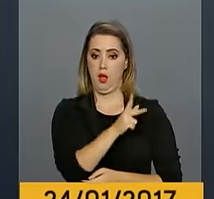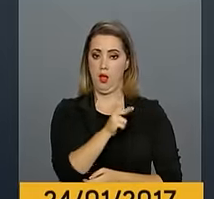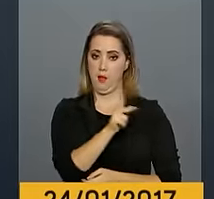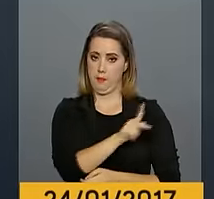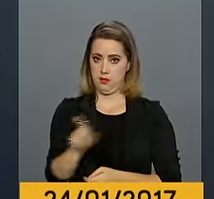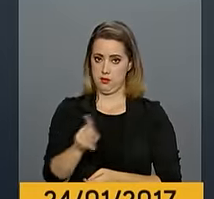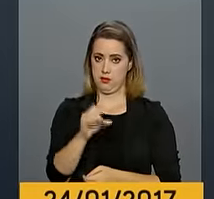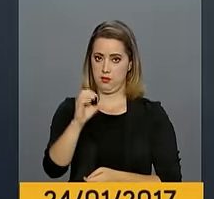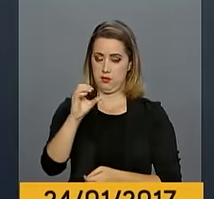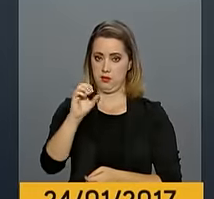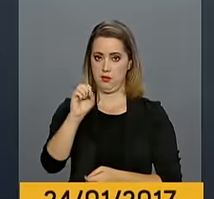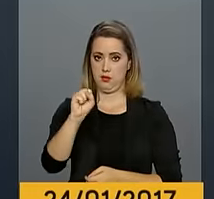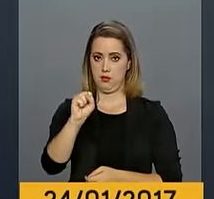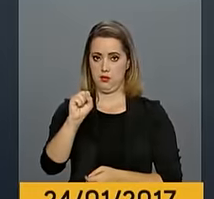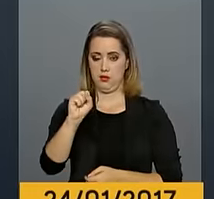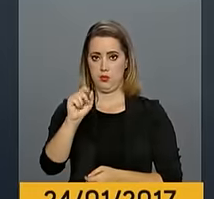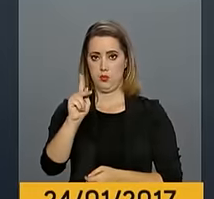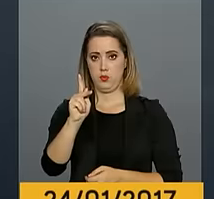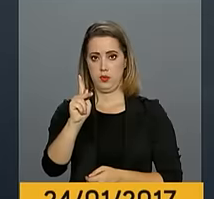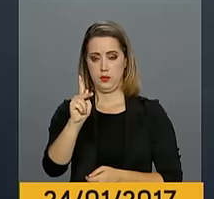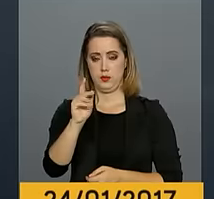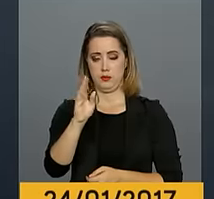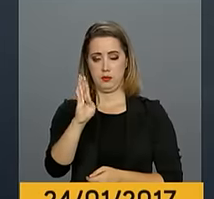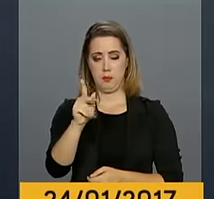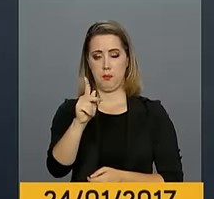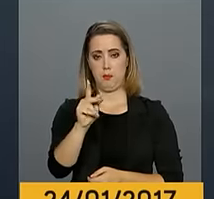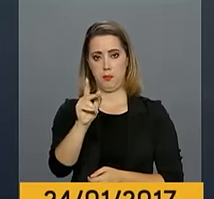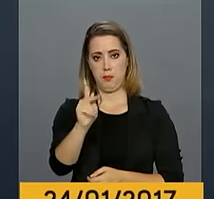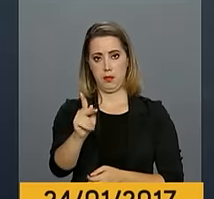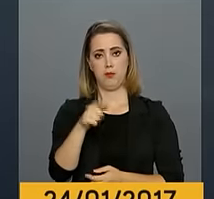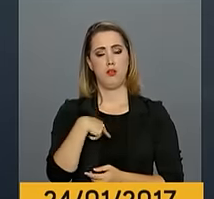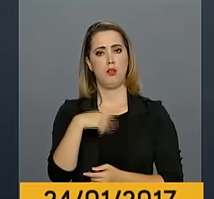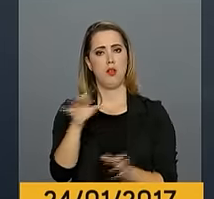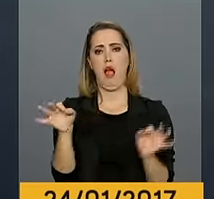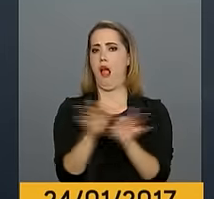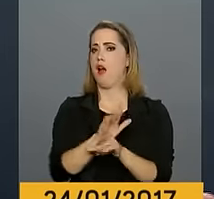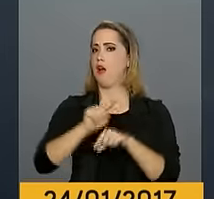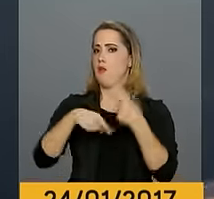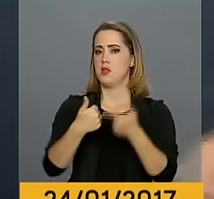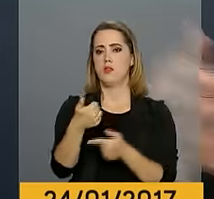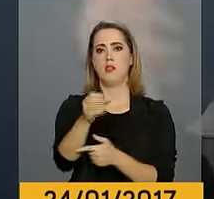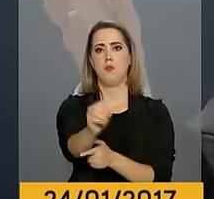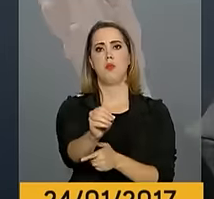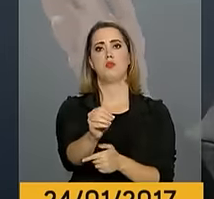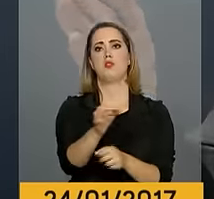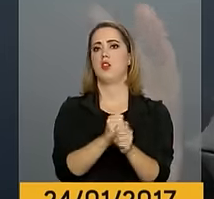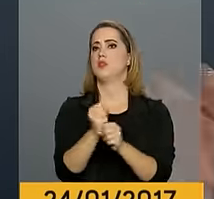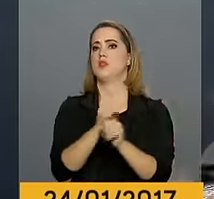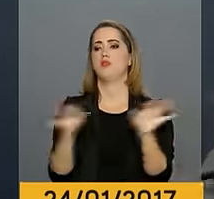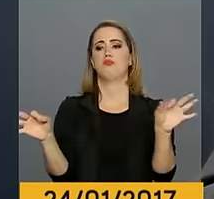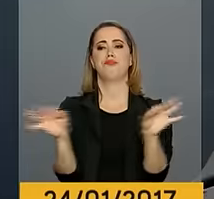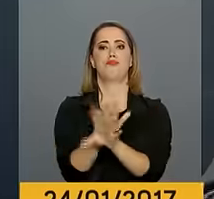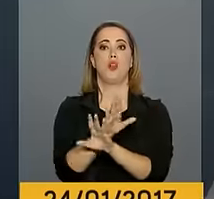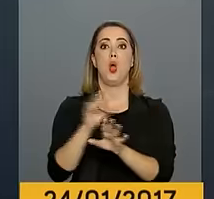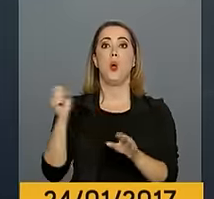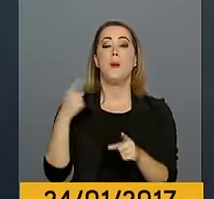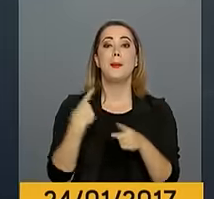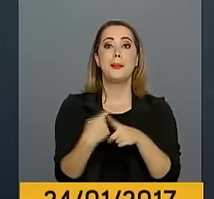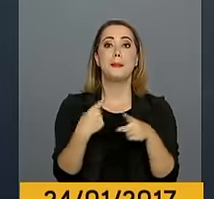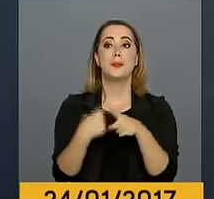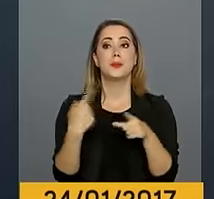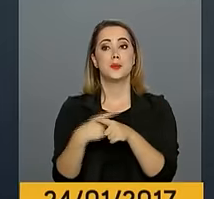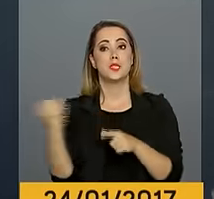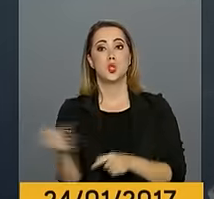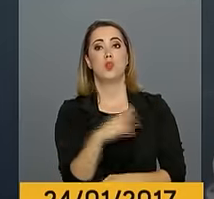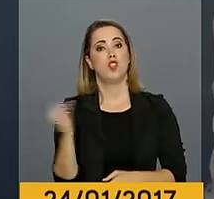dizendo, a reitora Helena Nader está dizendo. Isso acaba 10 anos depois, a inovação tecnológica é tão significativa,